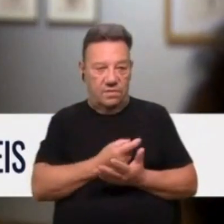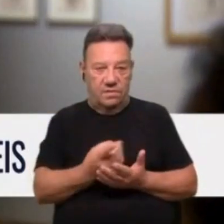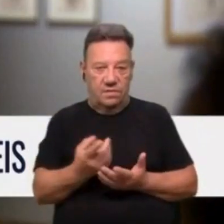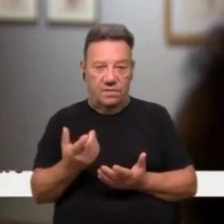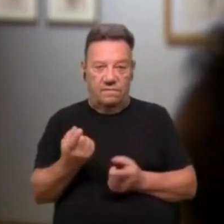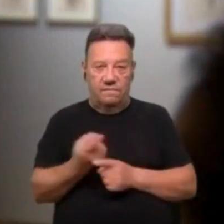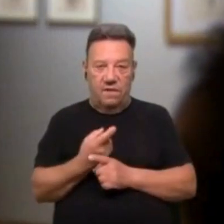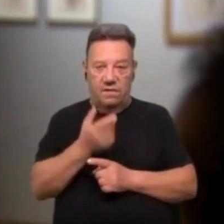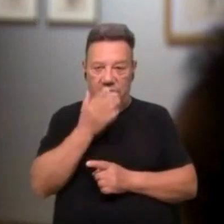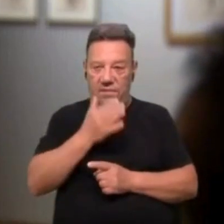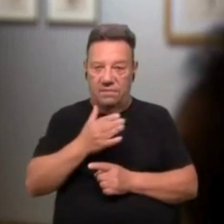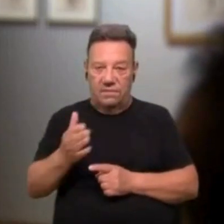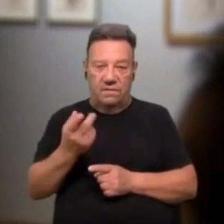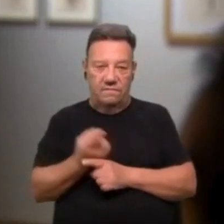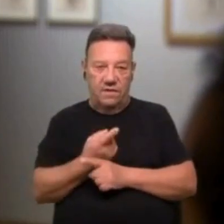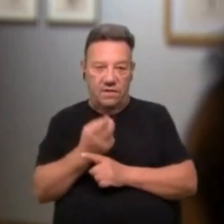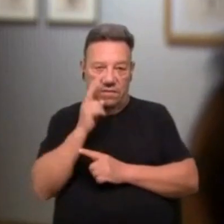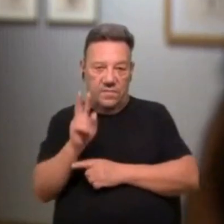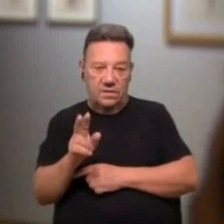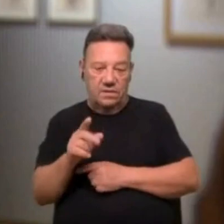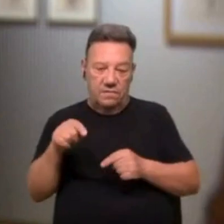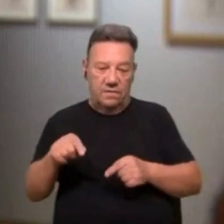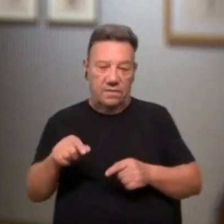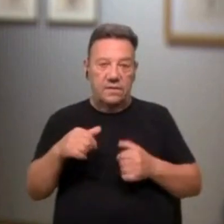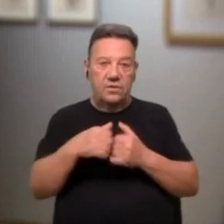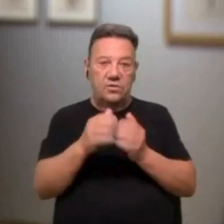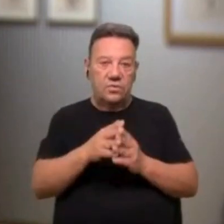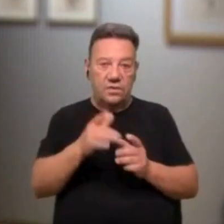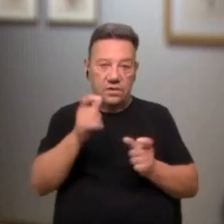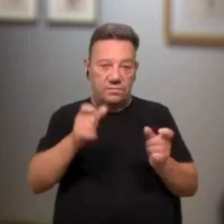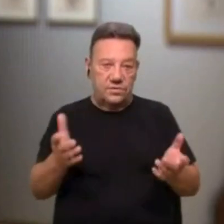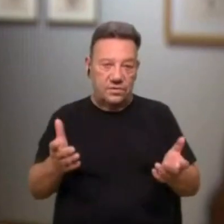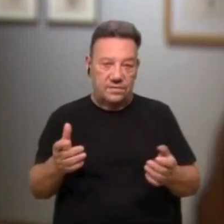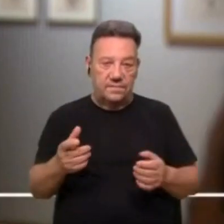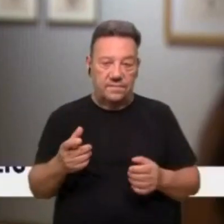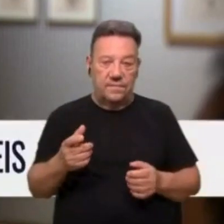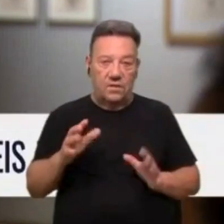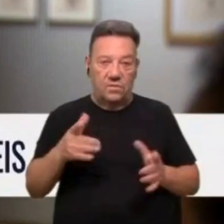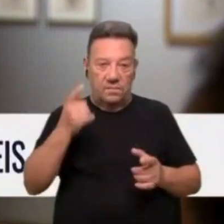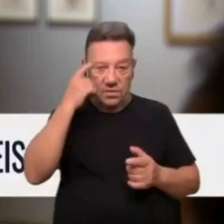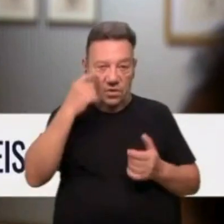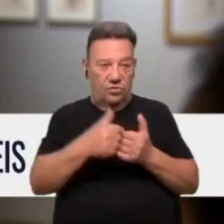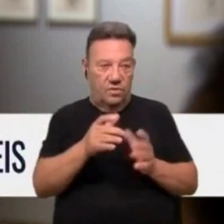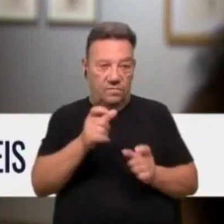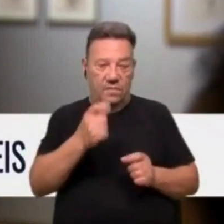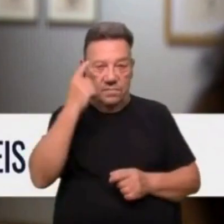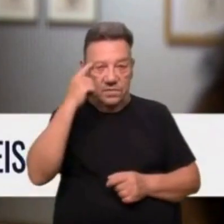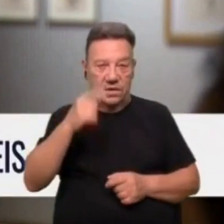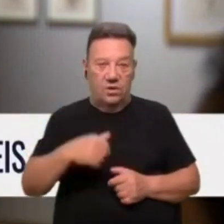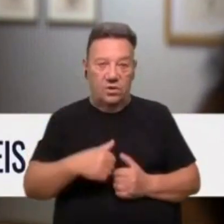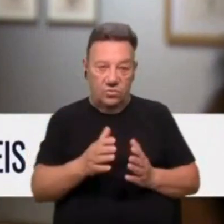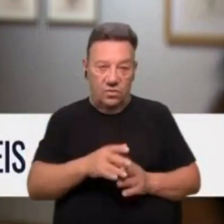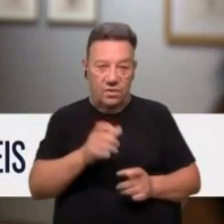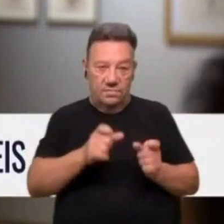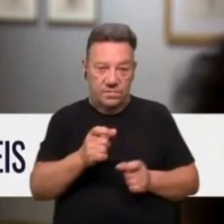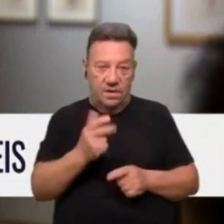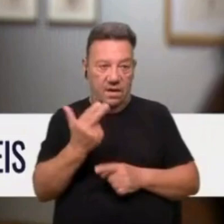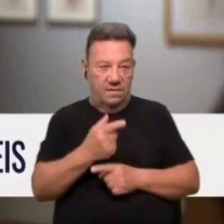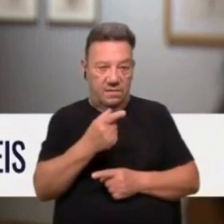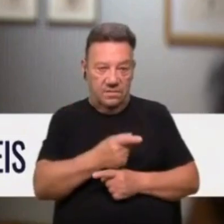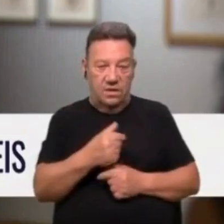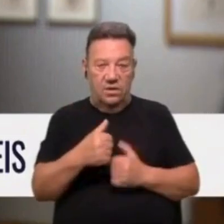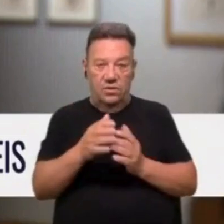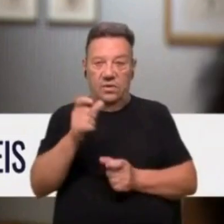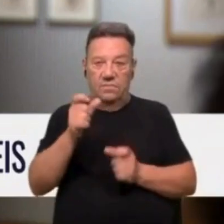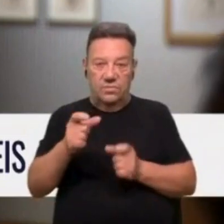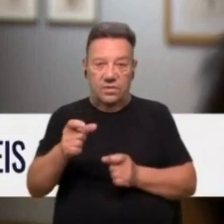várias tendências, várias perspectivas e todas as pessoas. E quando pensamos em todas as pessoas, pensamos em todas as pessoas artistas e em